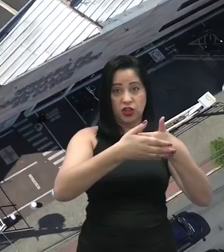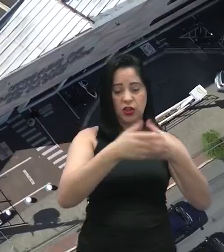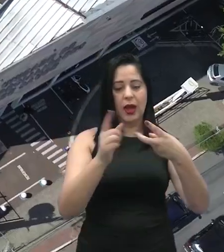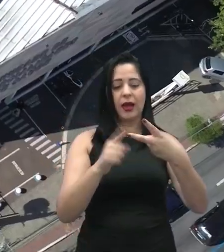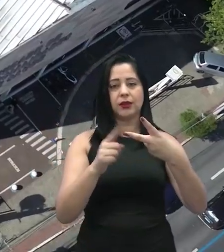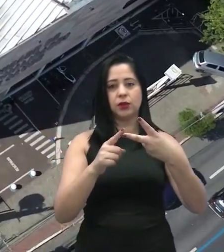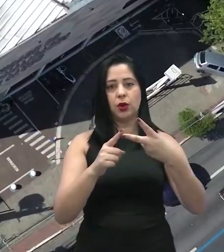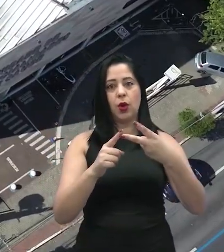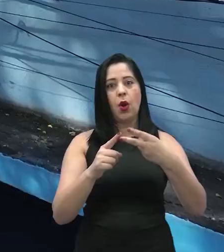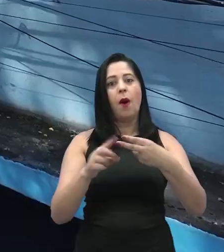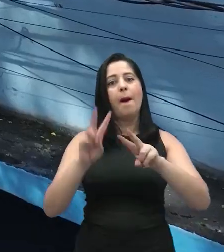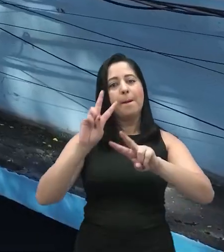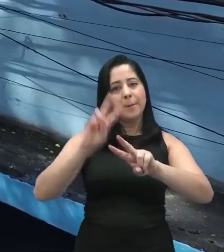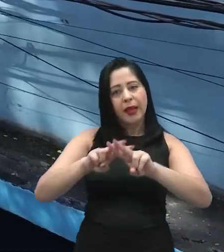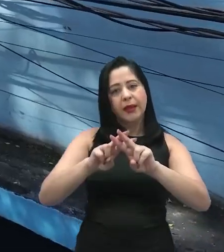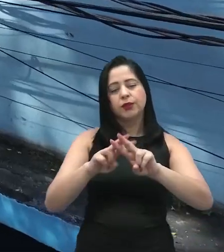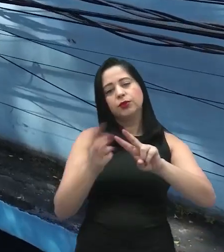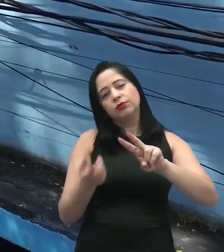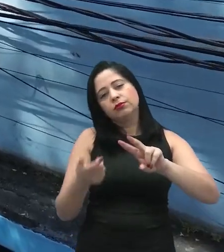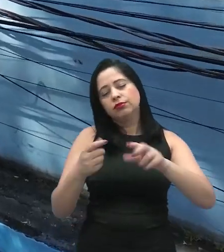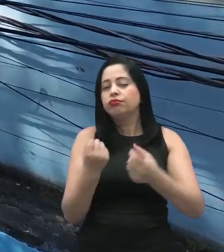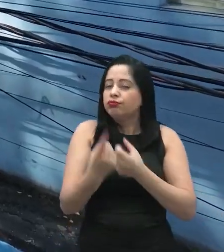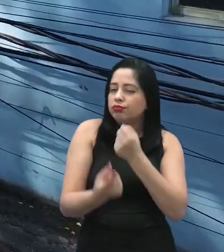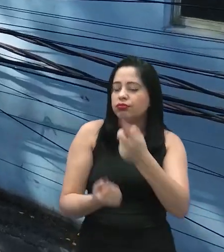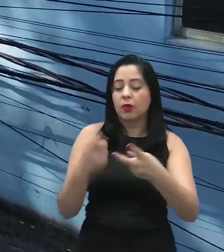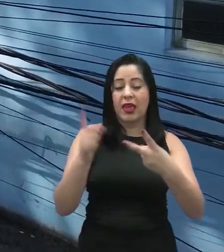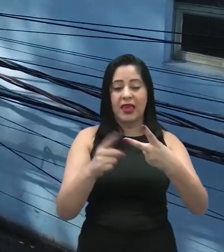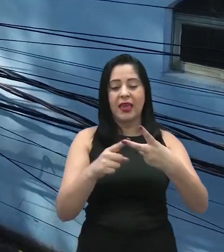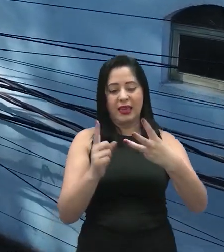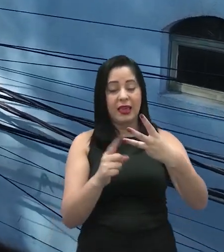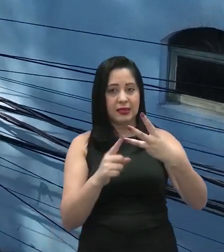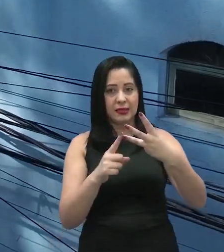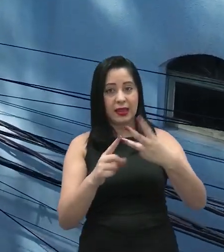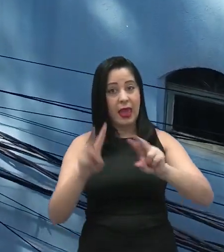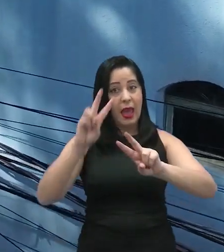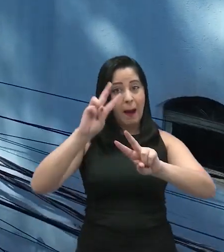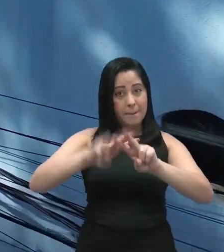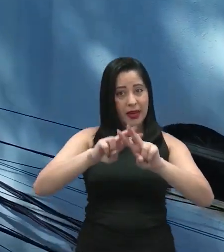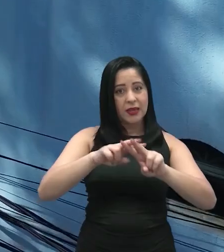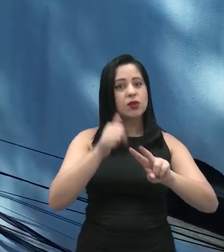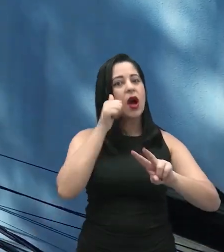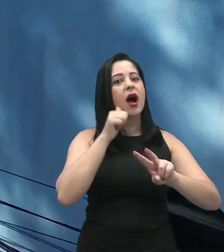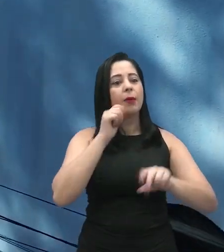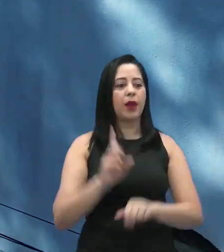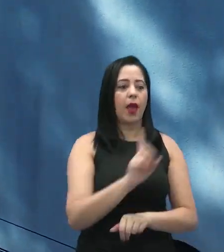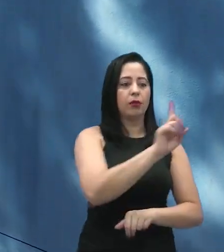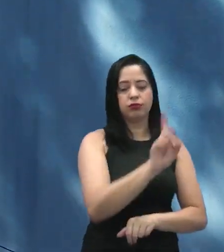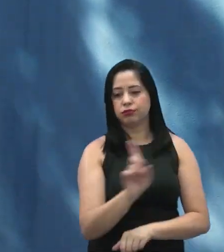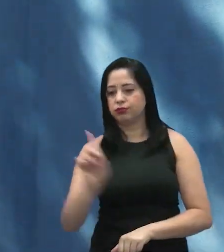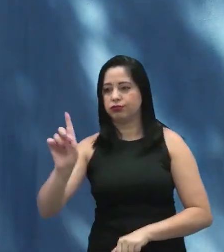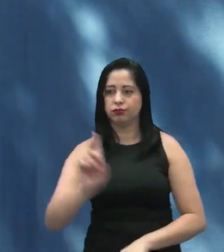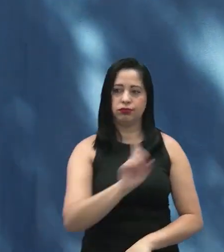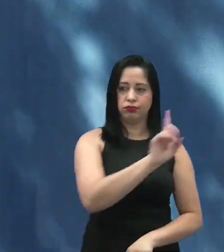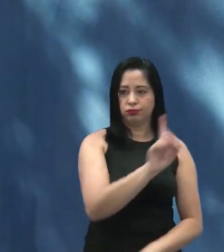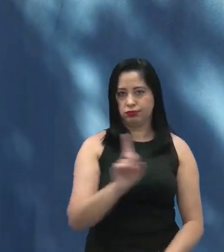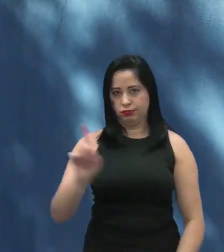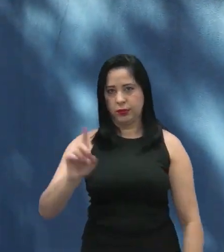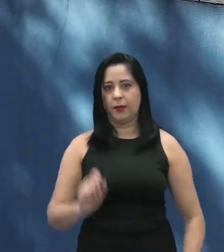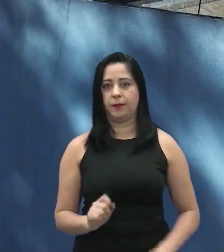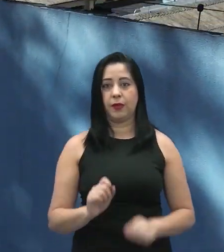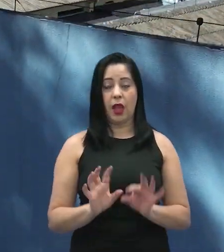prisionais: fechado, preso provisório e semiaberto. O local de 1.736